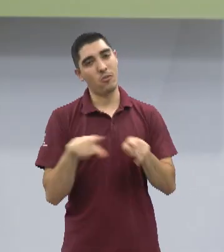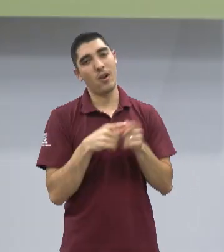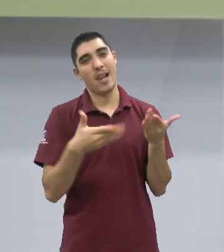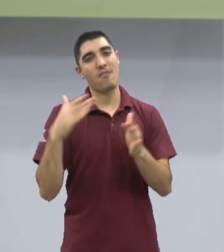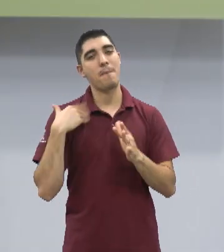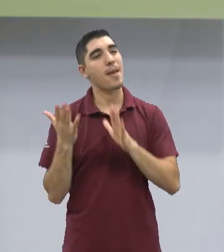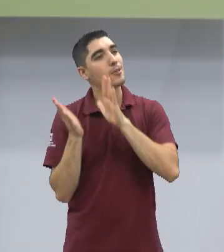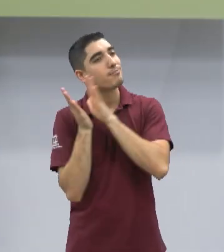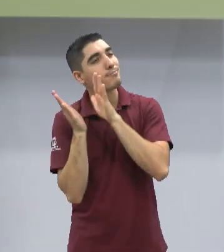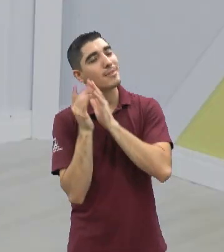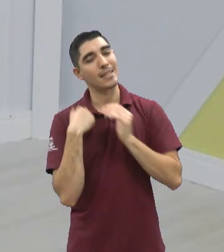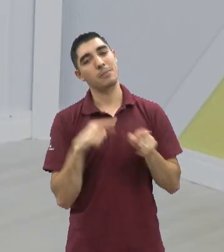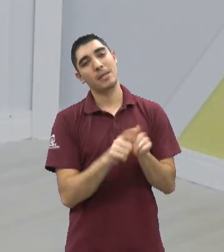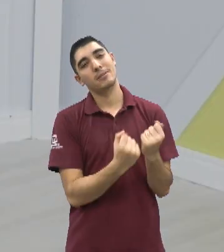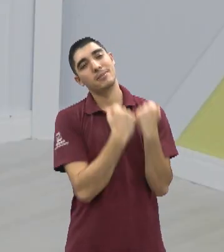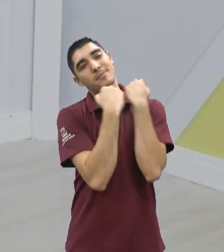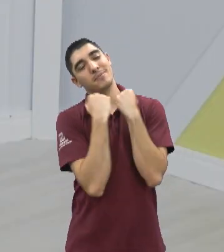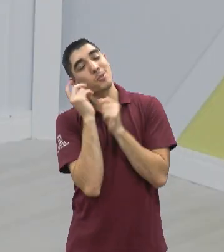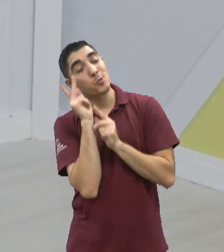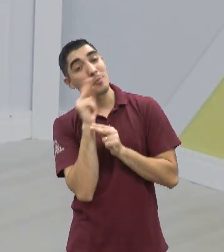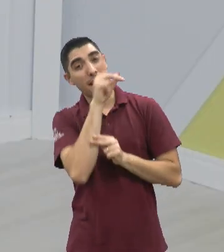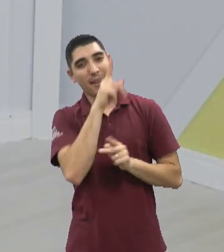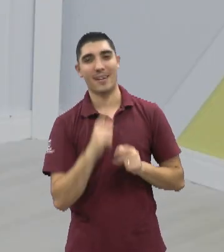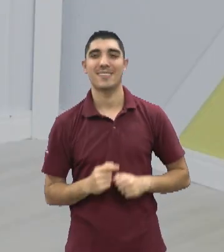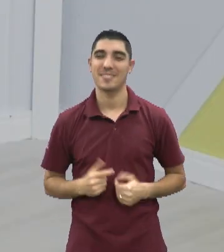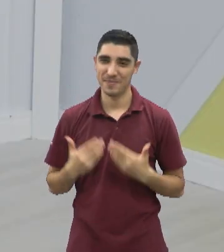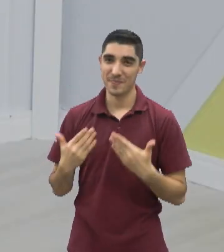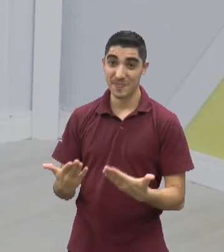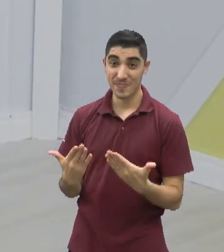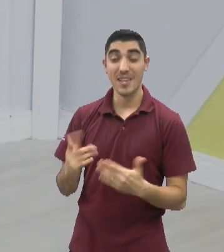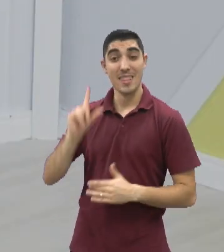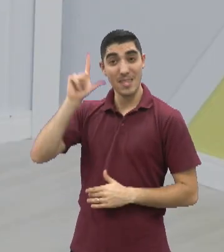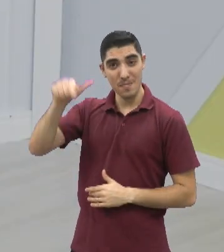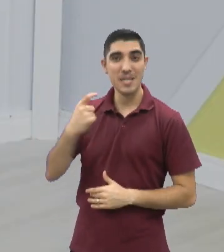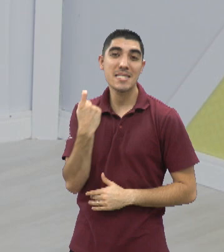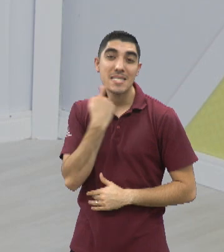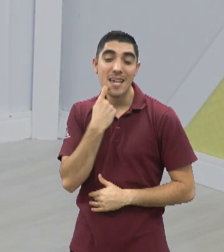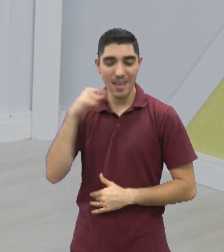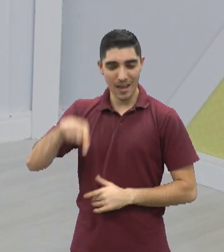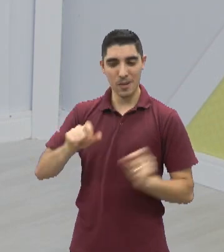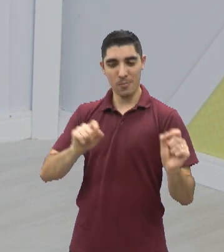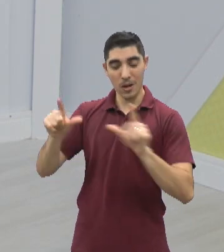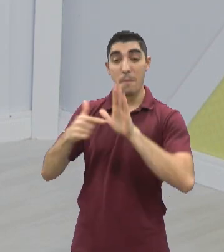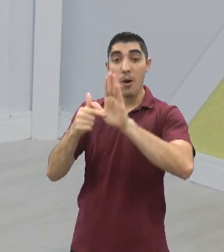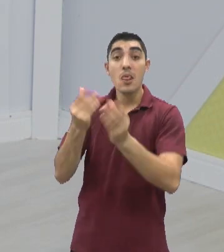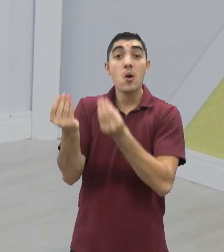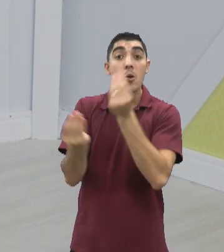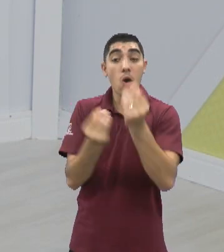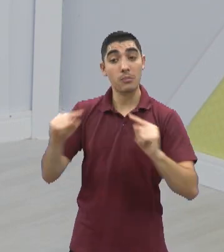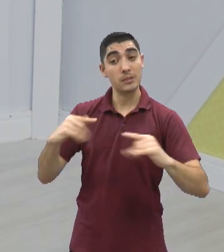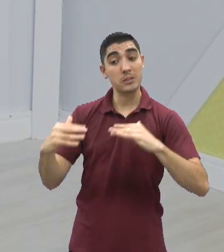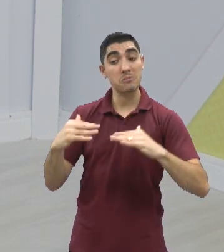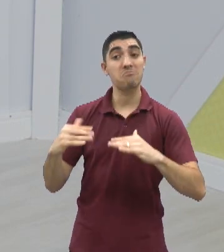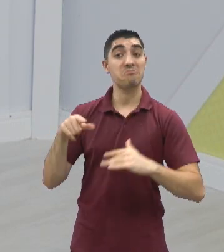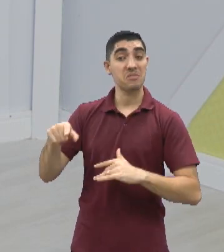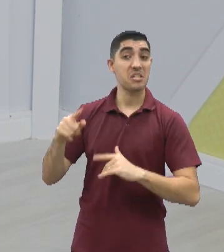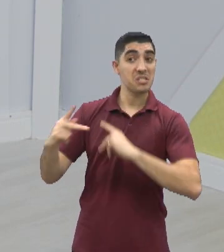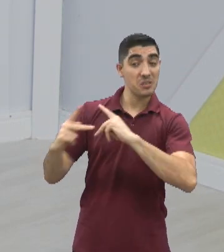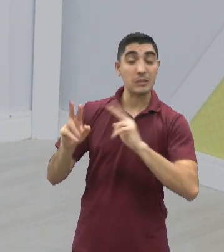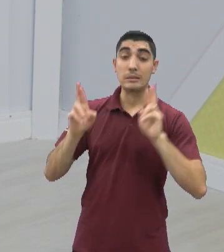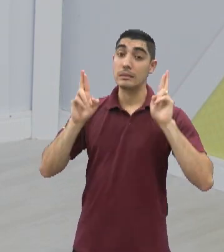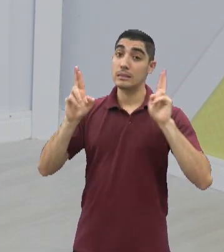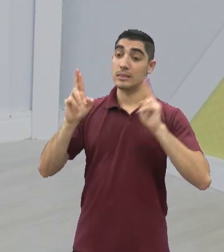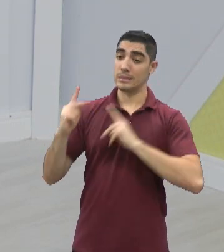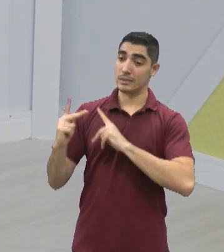é cobertinho. Isso. E aí, na sexta-feira, todos os detalhes dessa estreia do São José. Tomara com uma vitória, começando com a mão